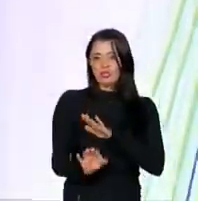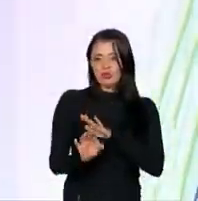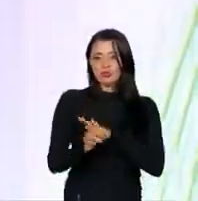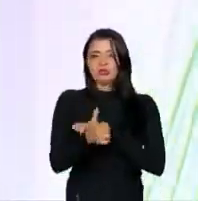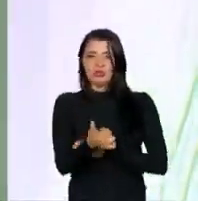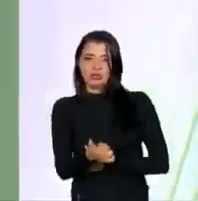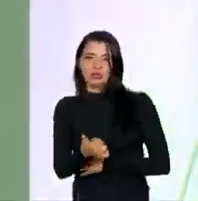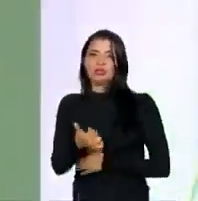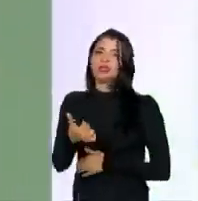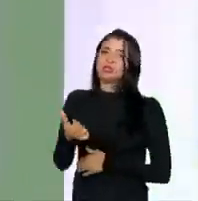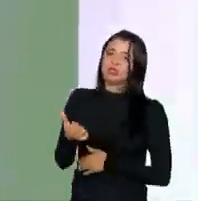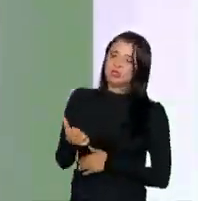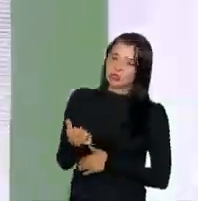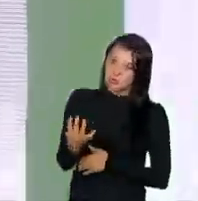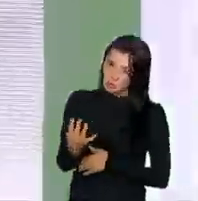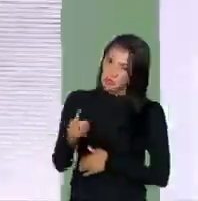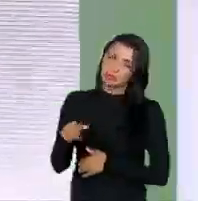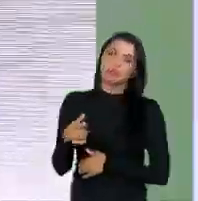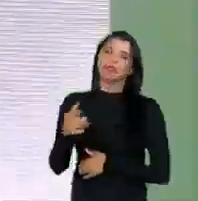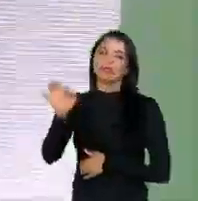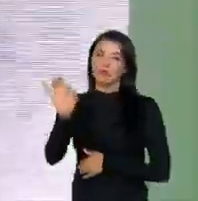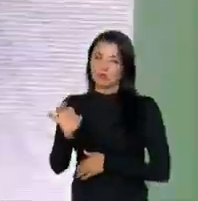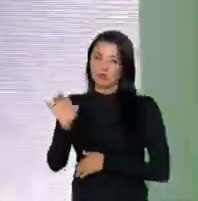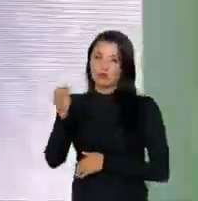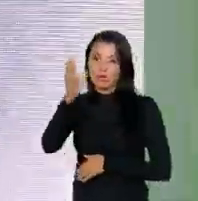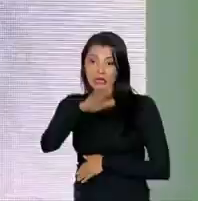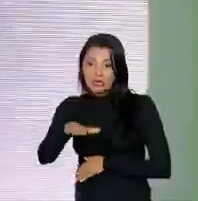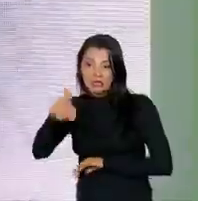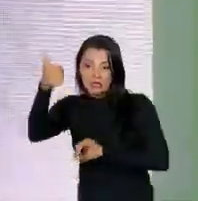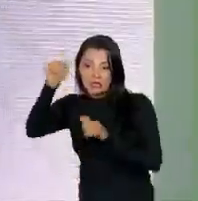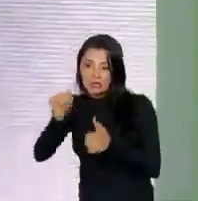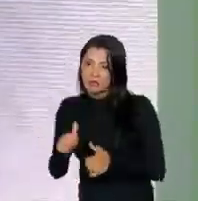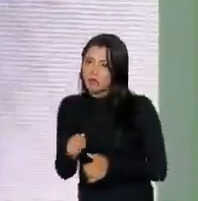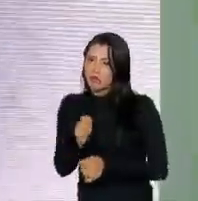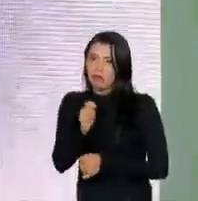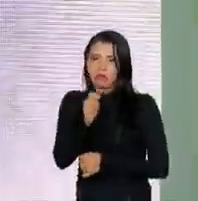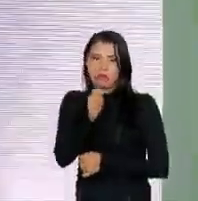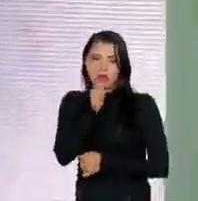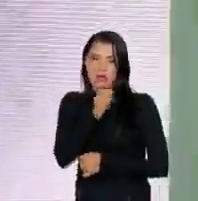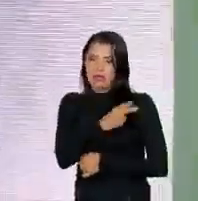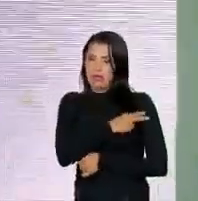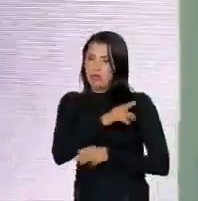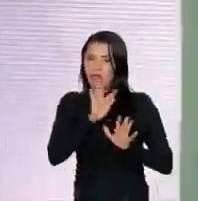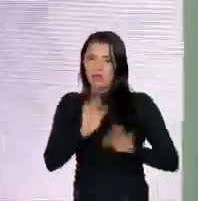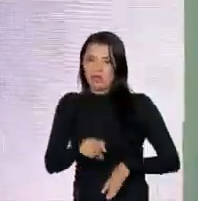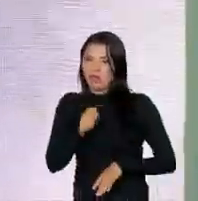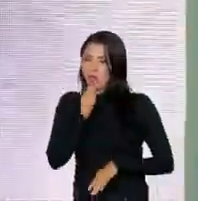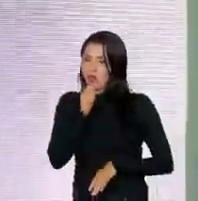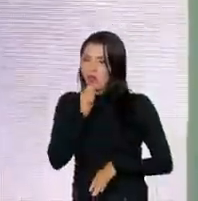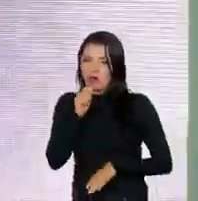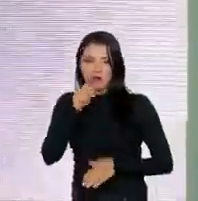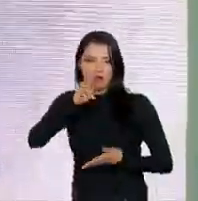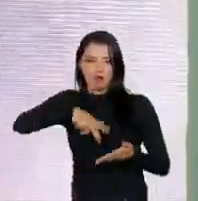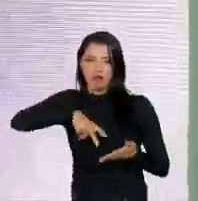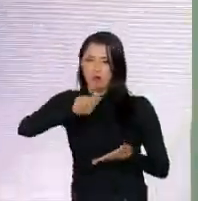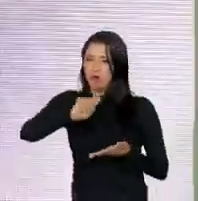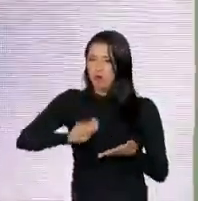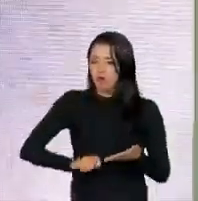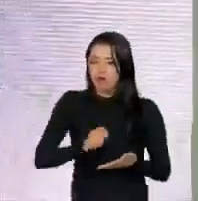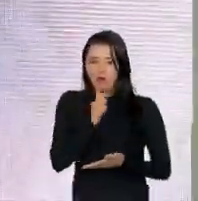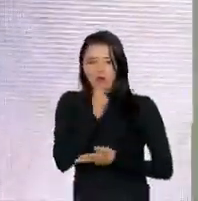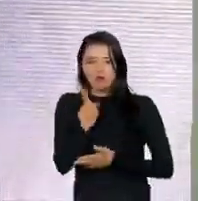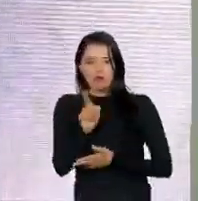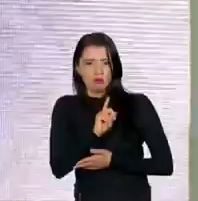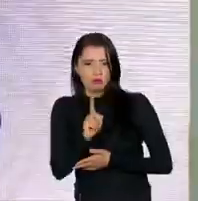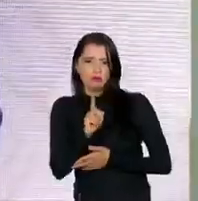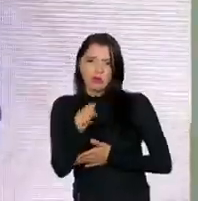56,4% das crianças que foram avaliadas nessa pesquisa não estão alfabetizadas ao final do segundo ano. Então, um dado quase próximo